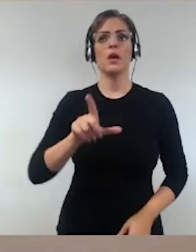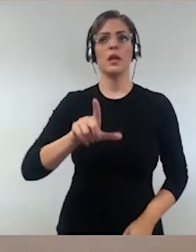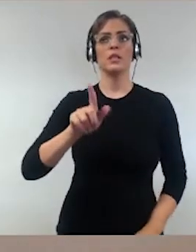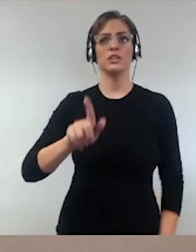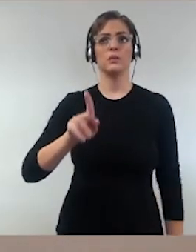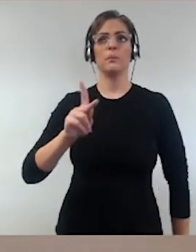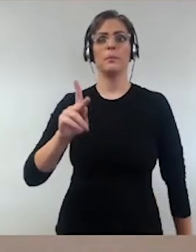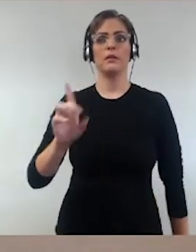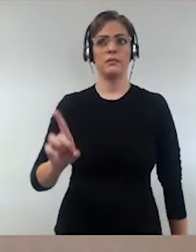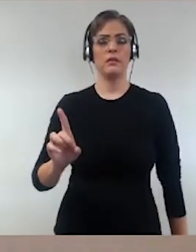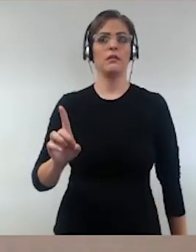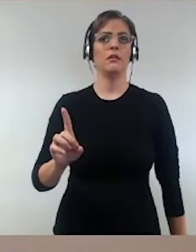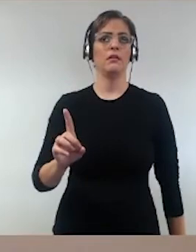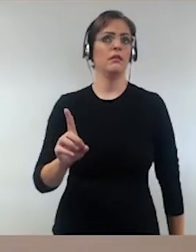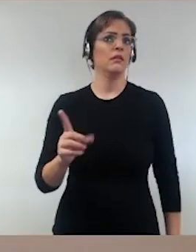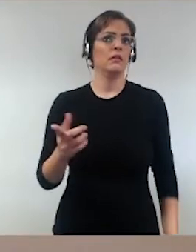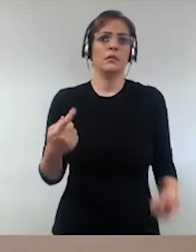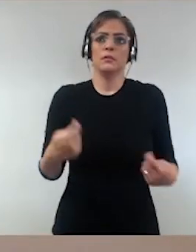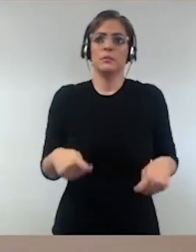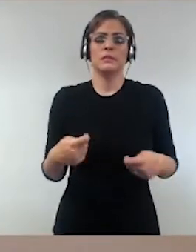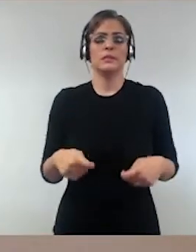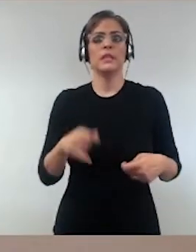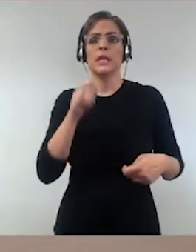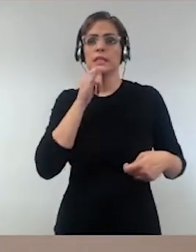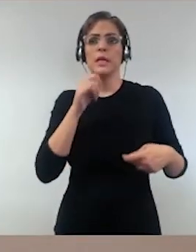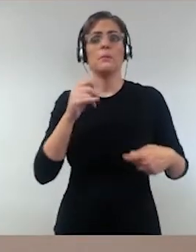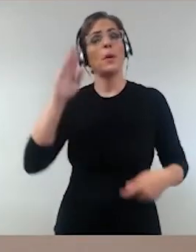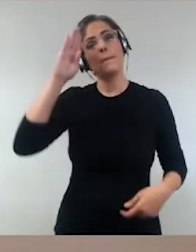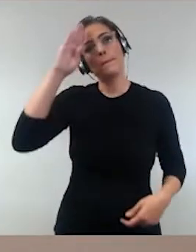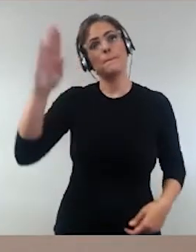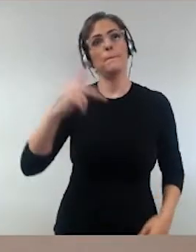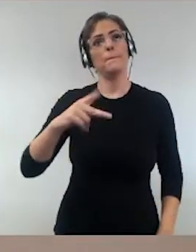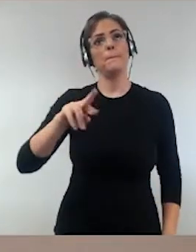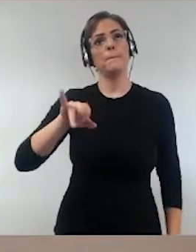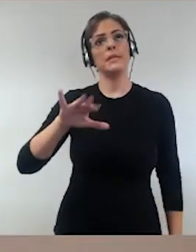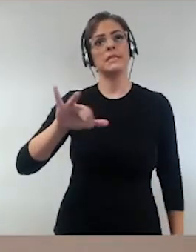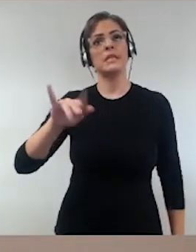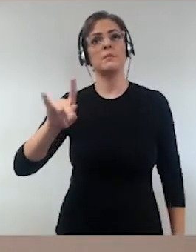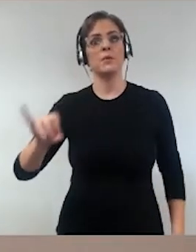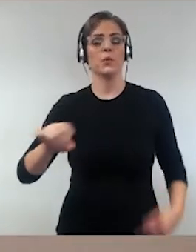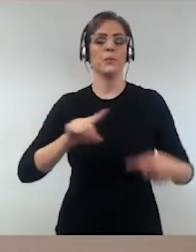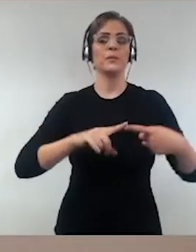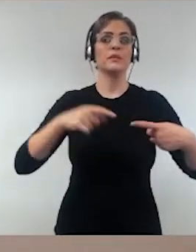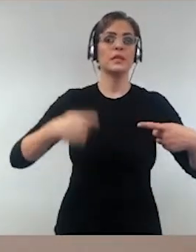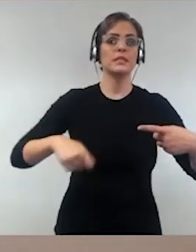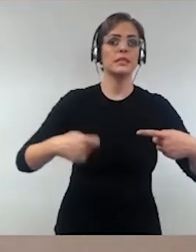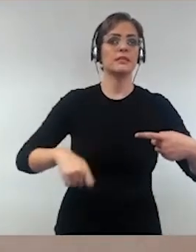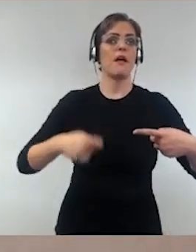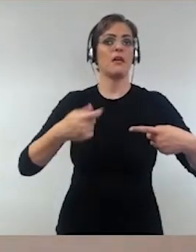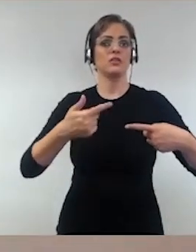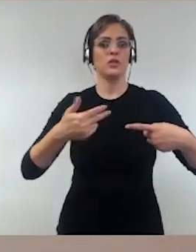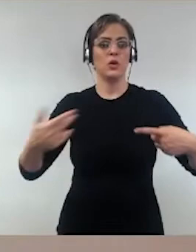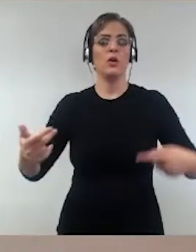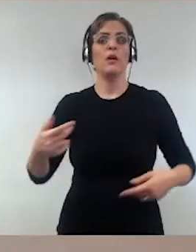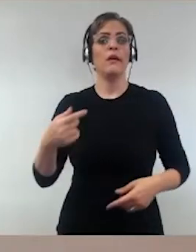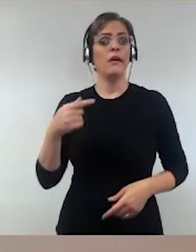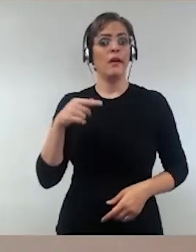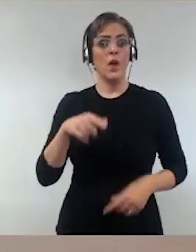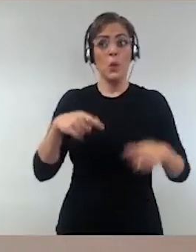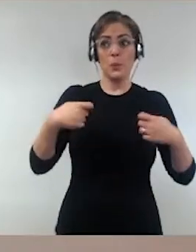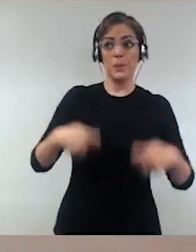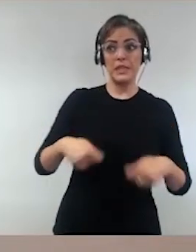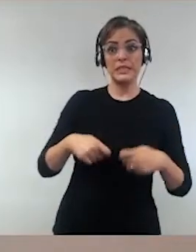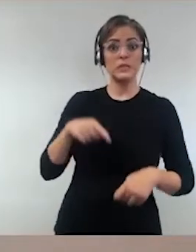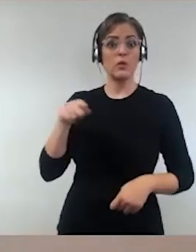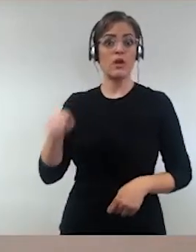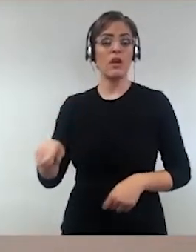Eu preciso seguir uma série de princípios, o princípio da necessidade. Somente o dado que eu preciso, de fato, para atingir aquela minha finalidade, é